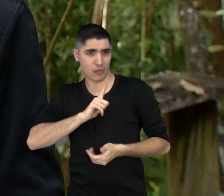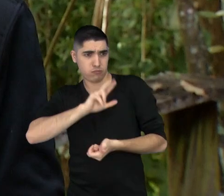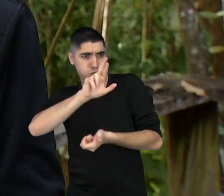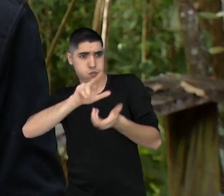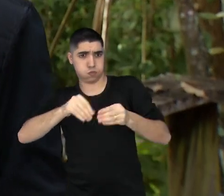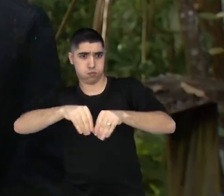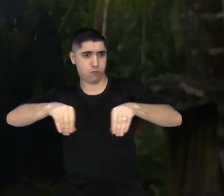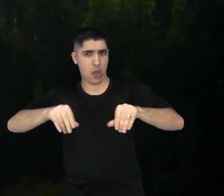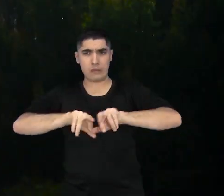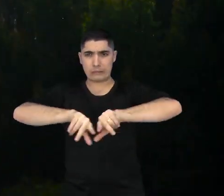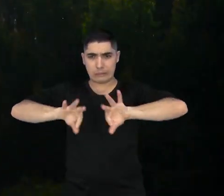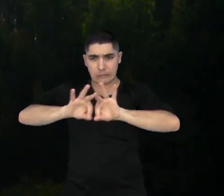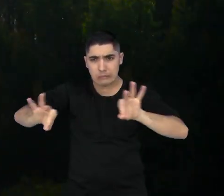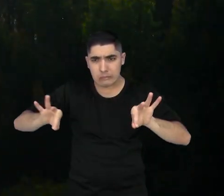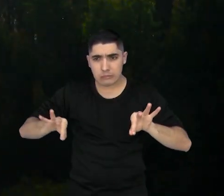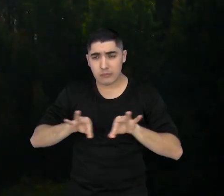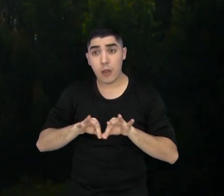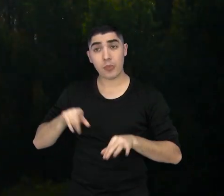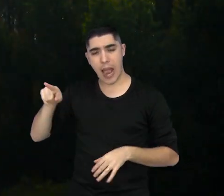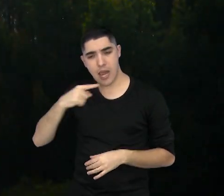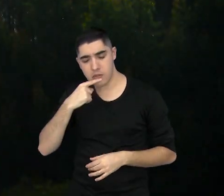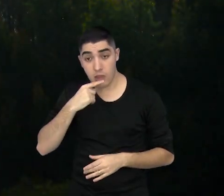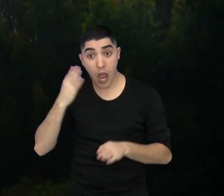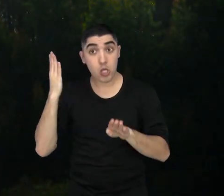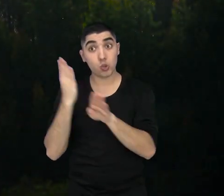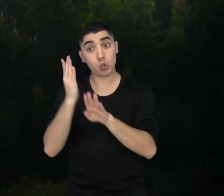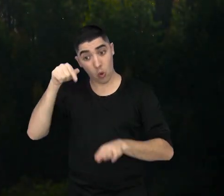sempre quis ter terra. E ele encontrou esse local aqui em